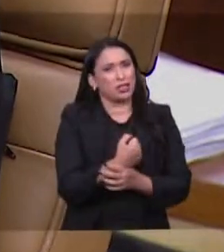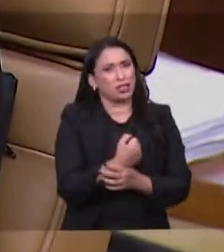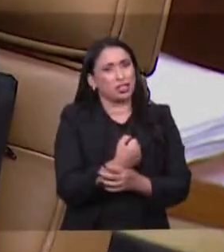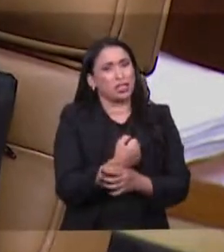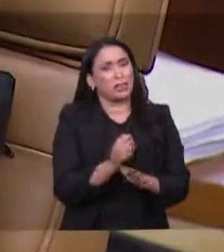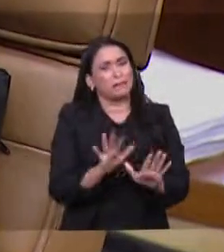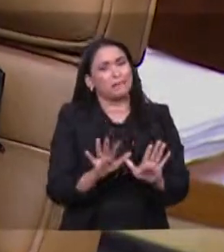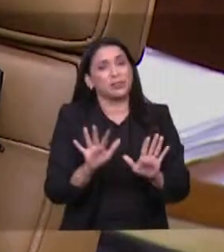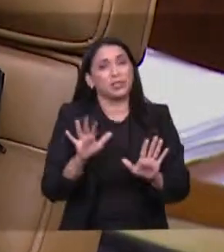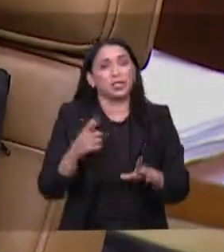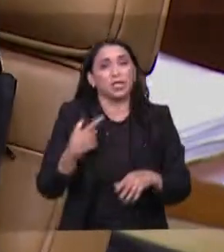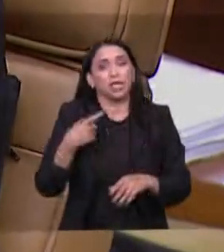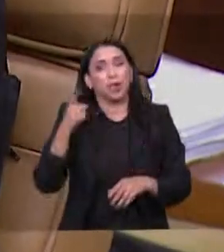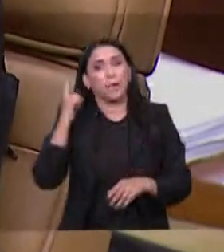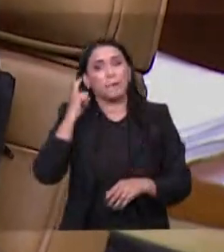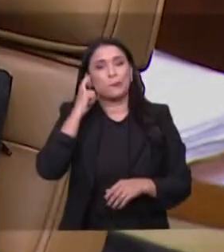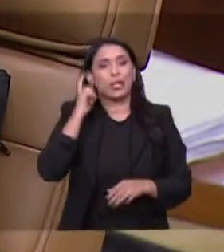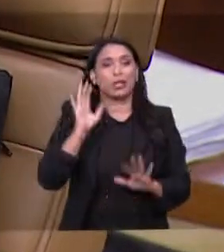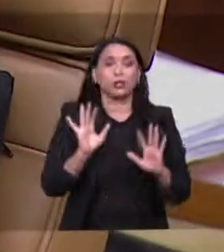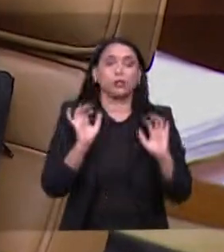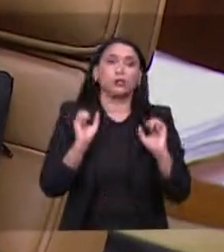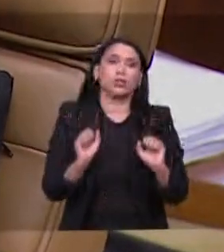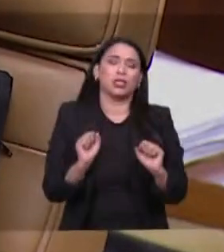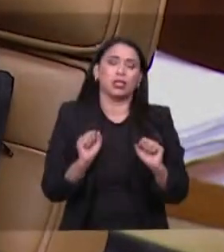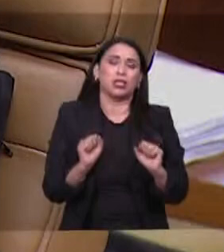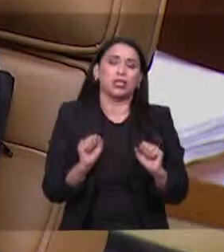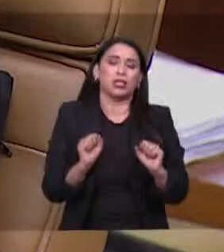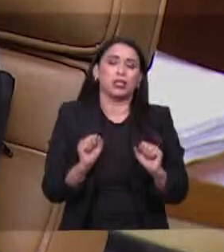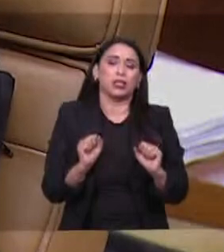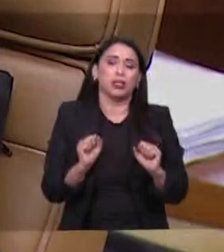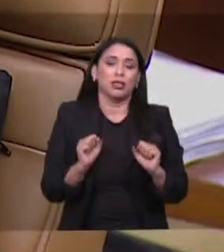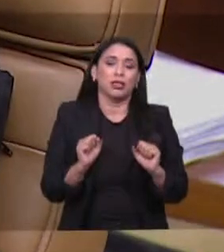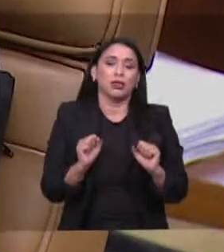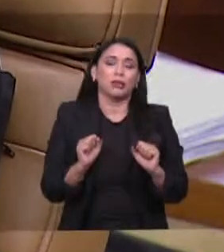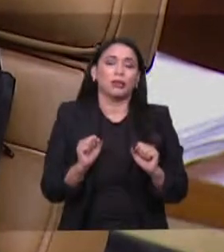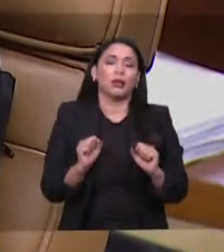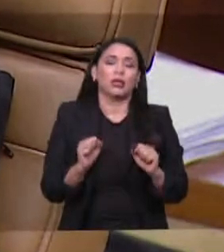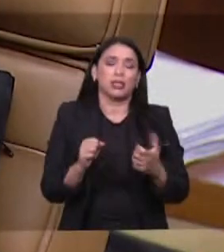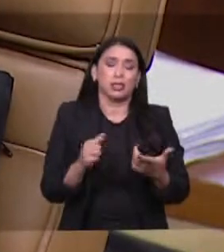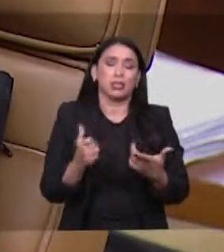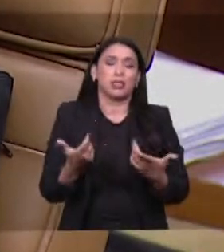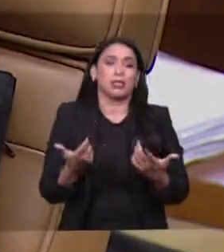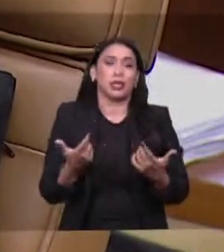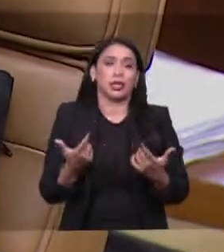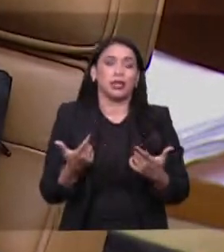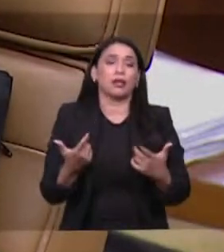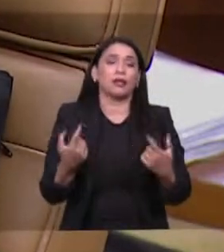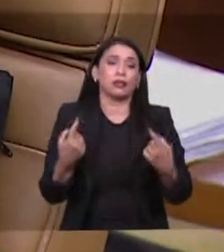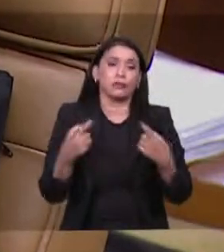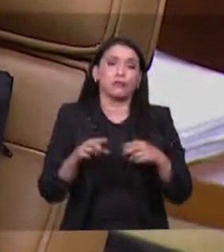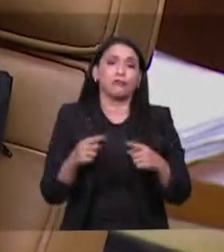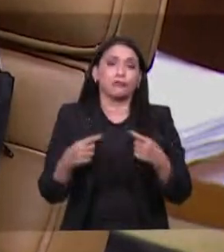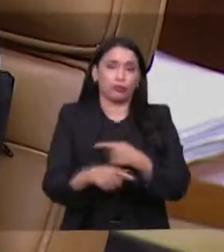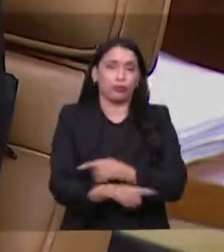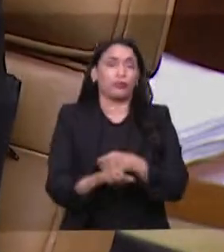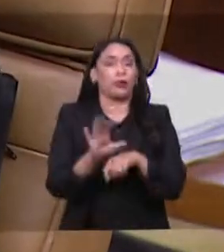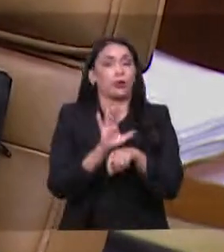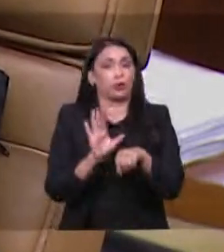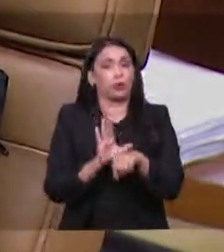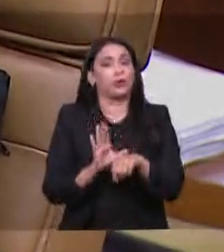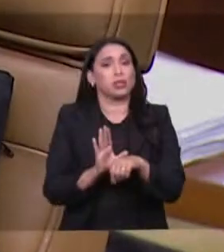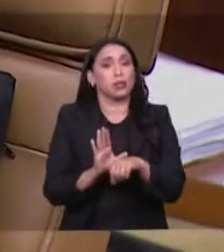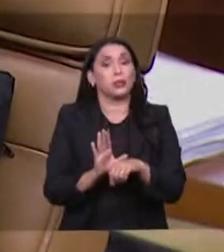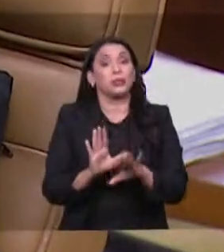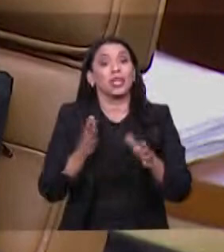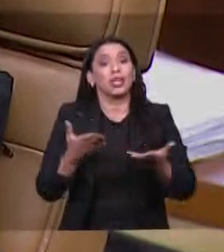assim, uma visão de que é uma colidência com os requisitos exigidos constitucionalmente. Então, o ministro